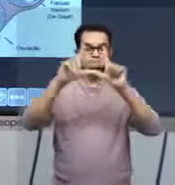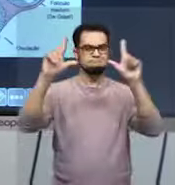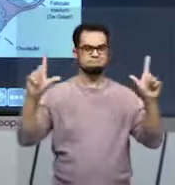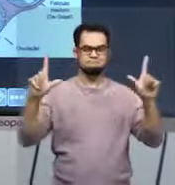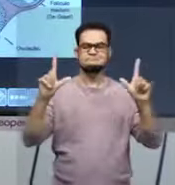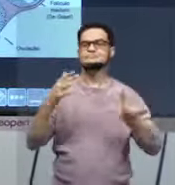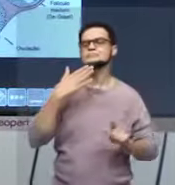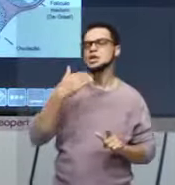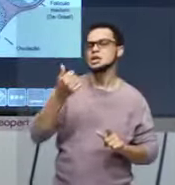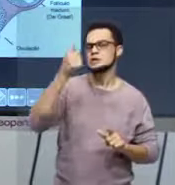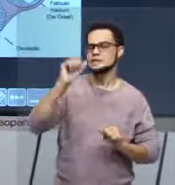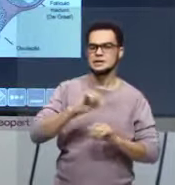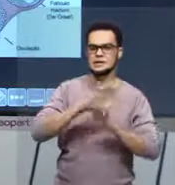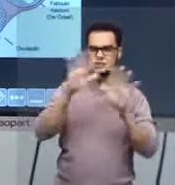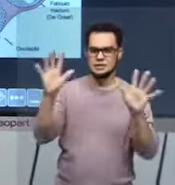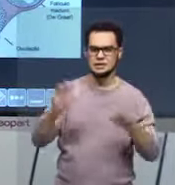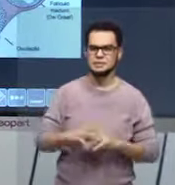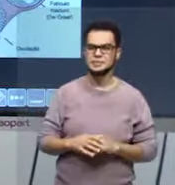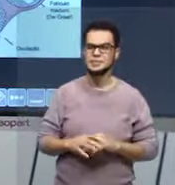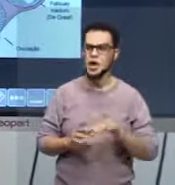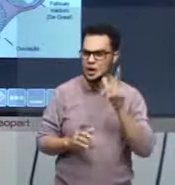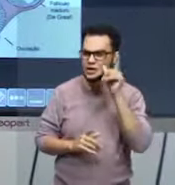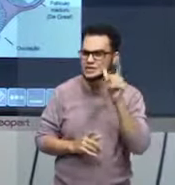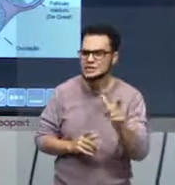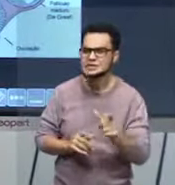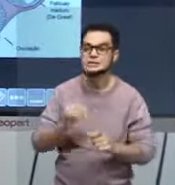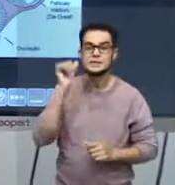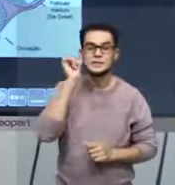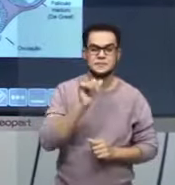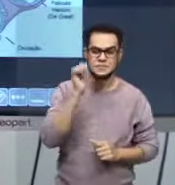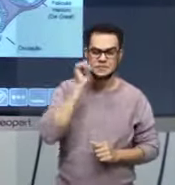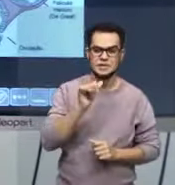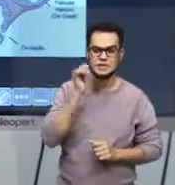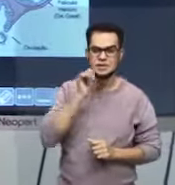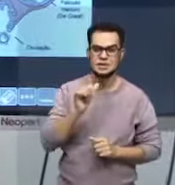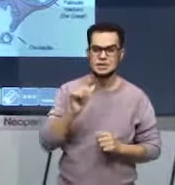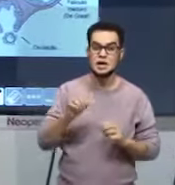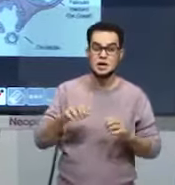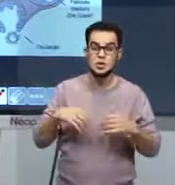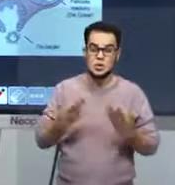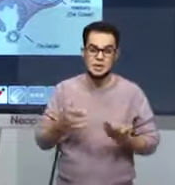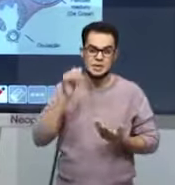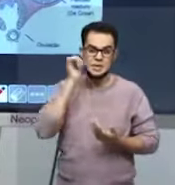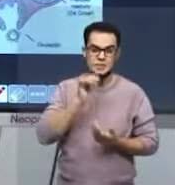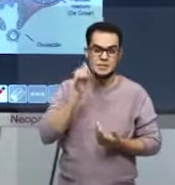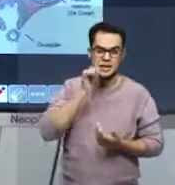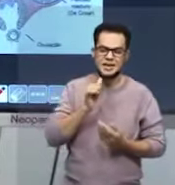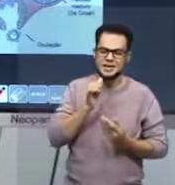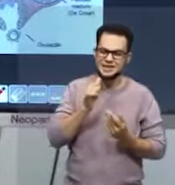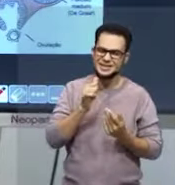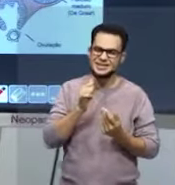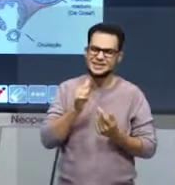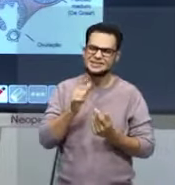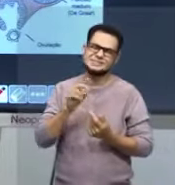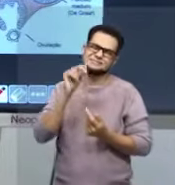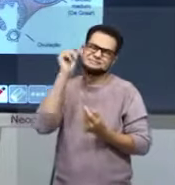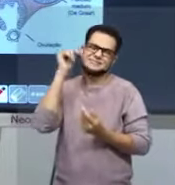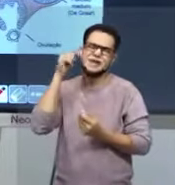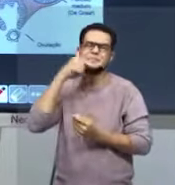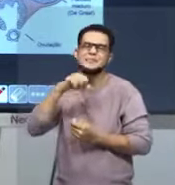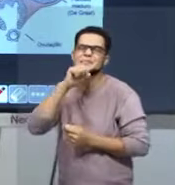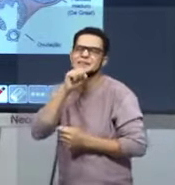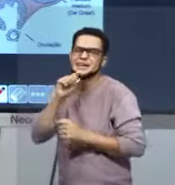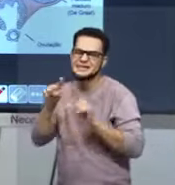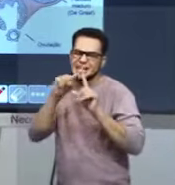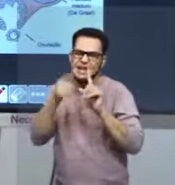só, olha que interessante isso. As meninas, gente, quando elas estão lá na barriga da mãe, lá por volta da 20ª semana,